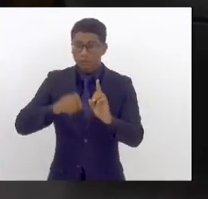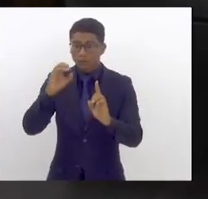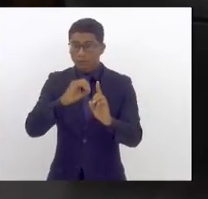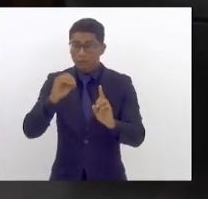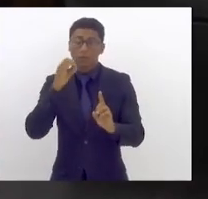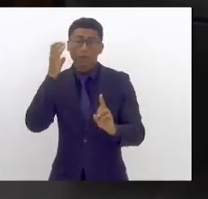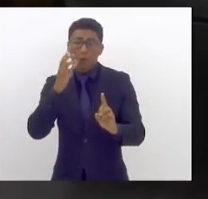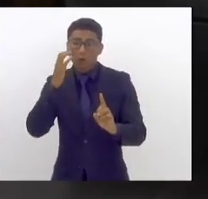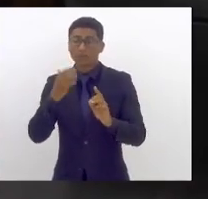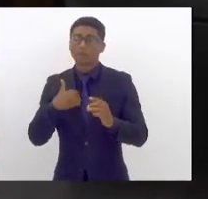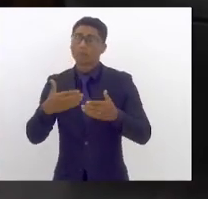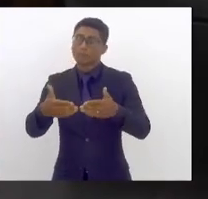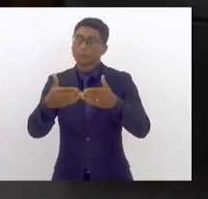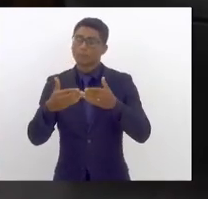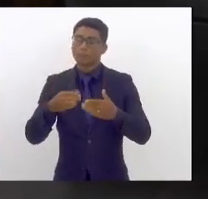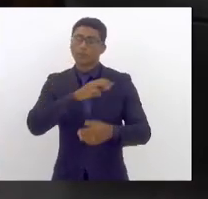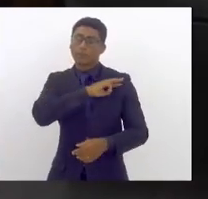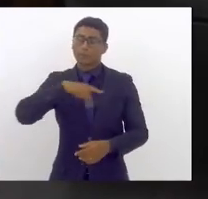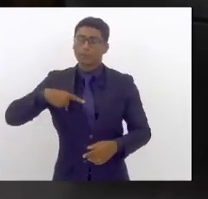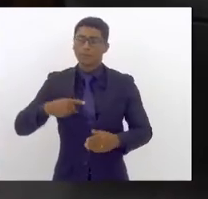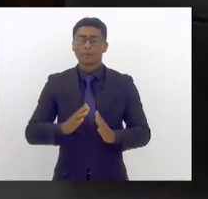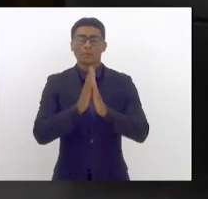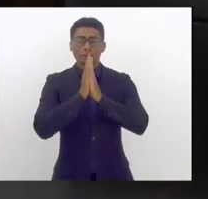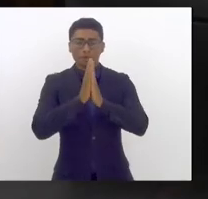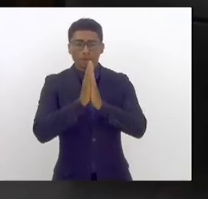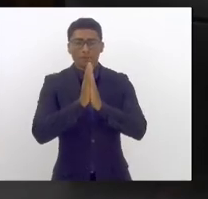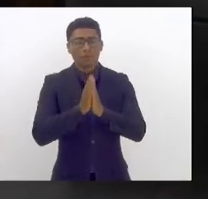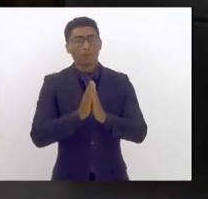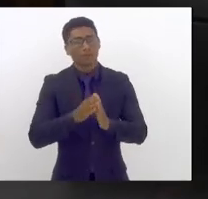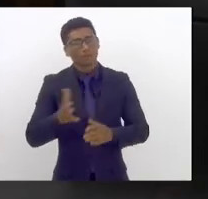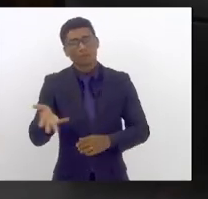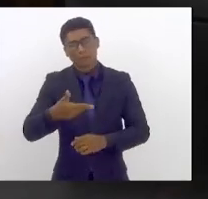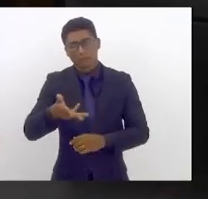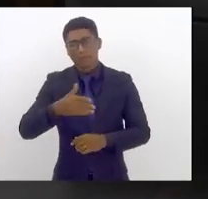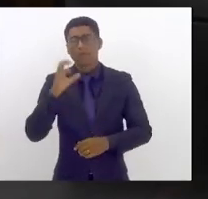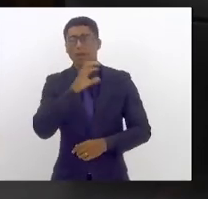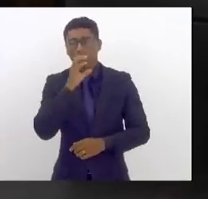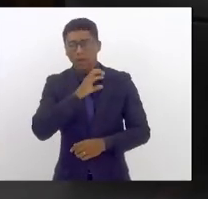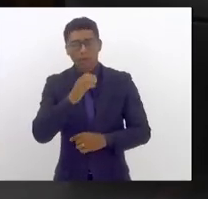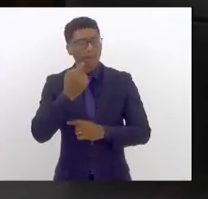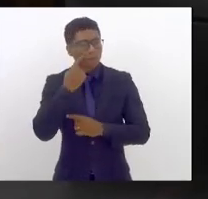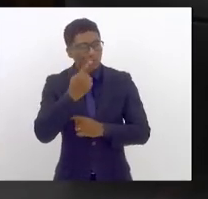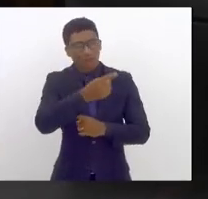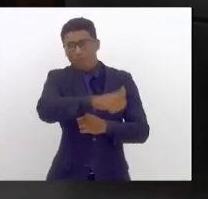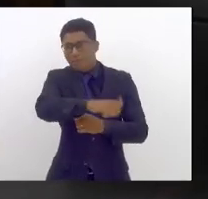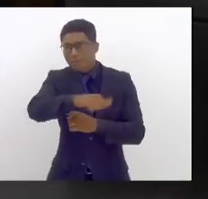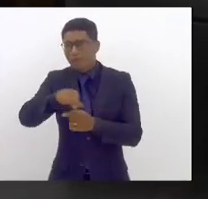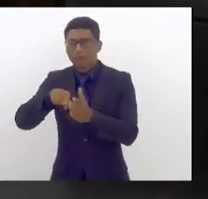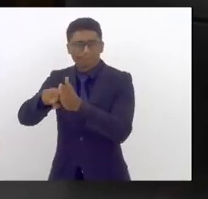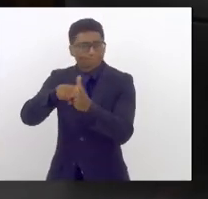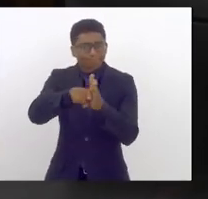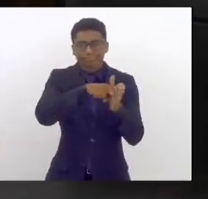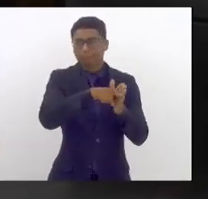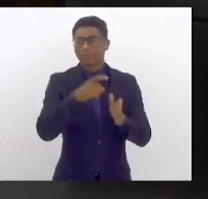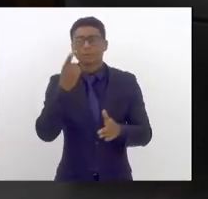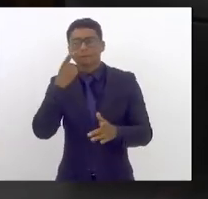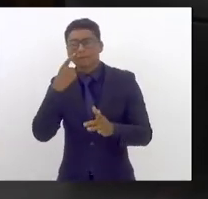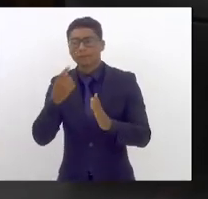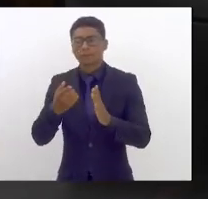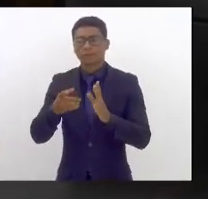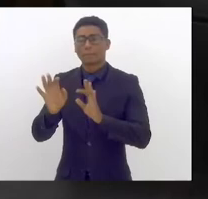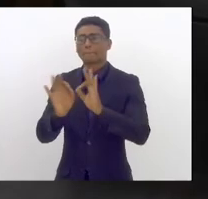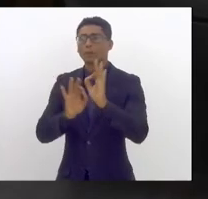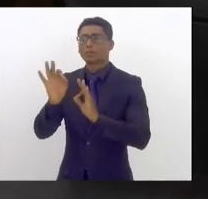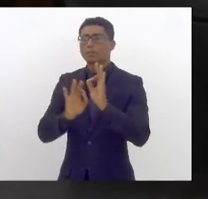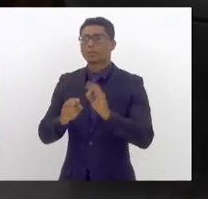ao Ministério Público que avalie com mais celebridade com mais rapidez essa questão dos projetos